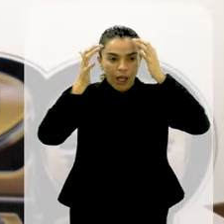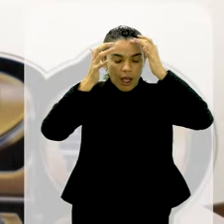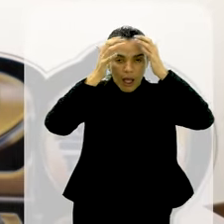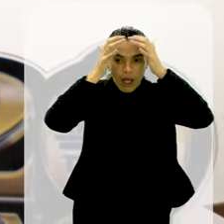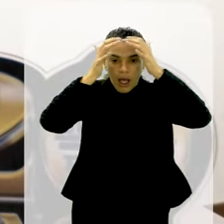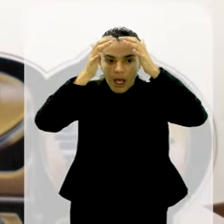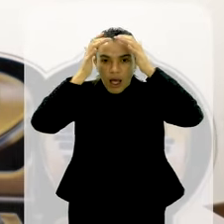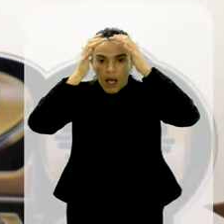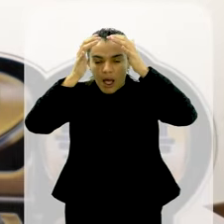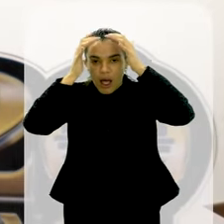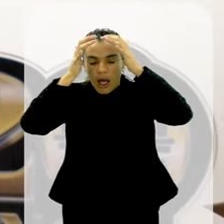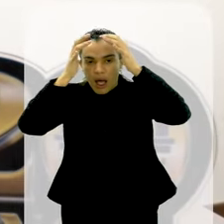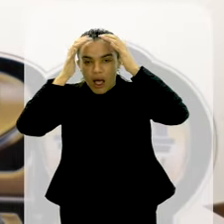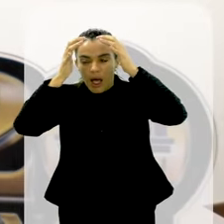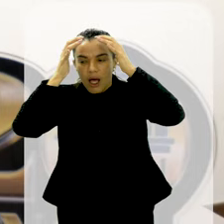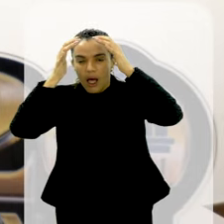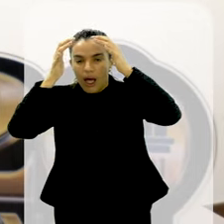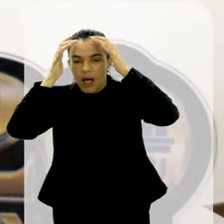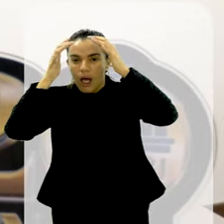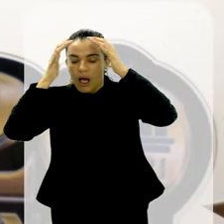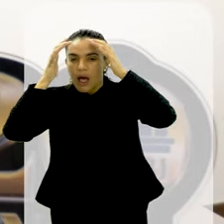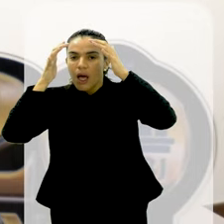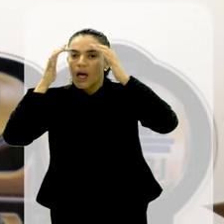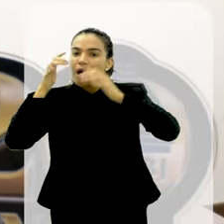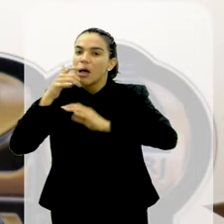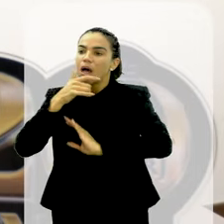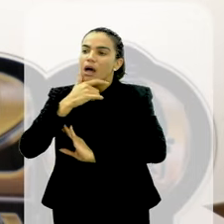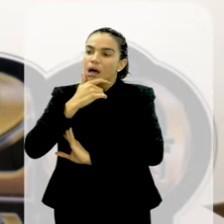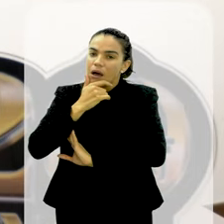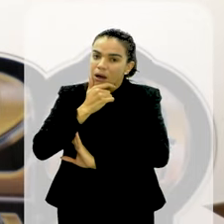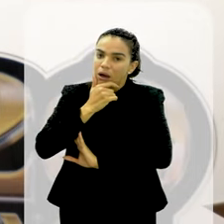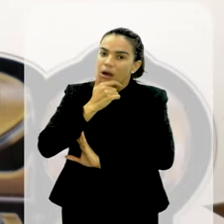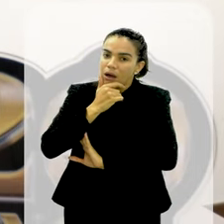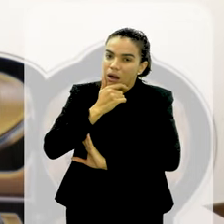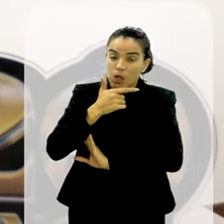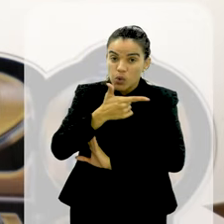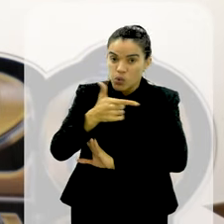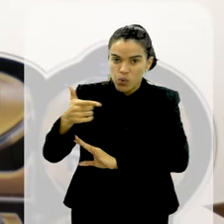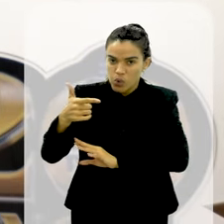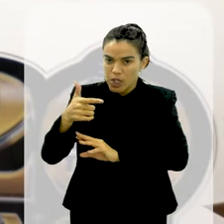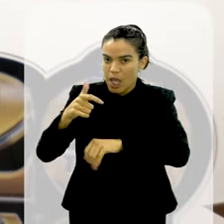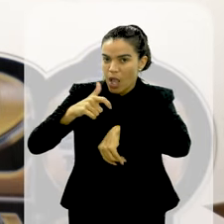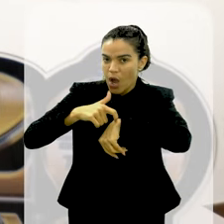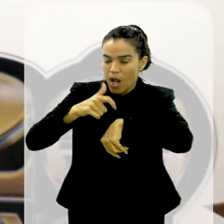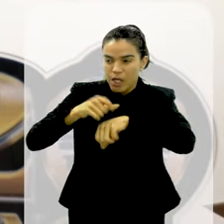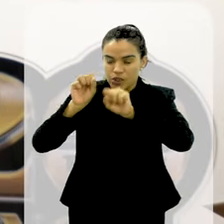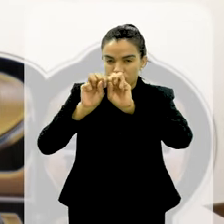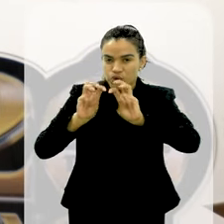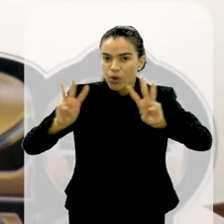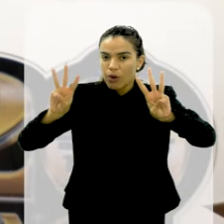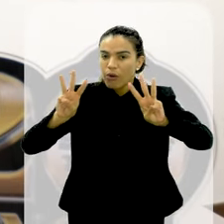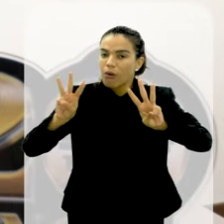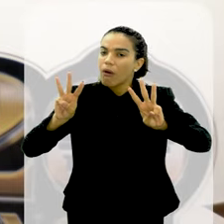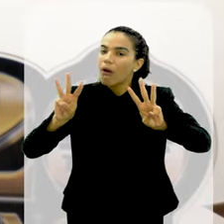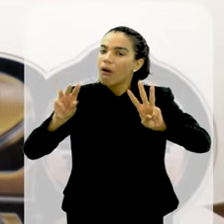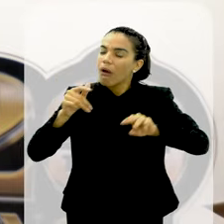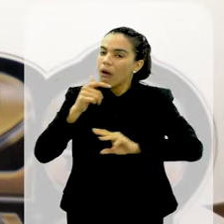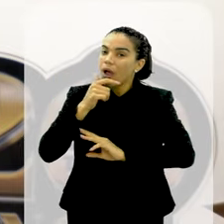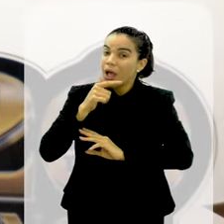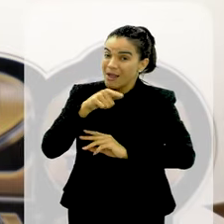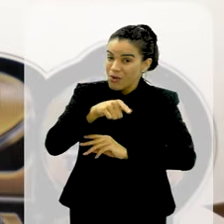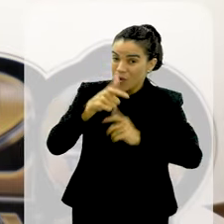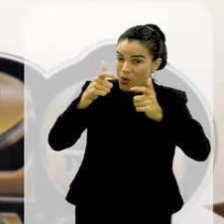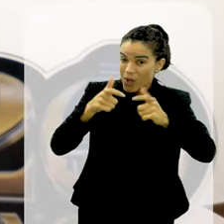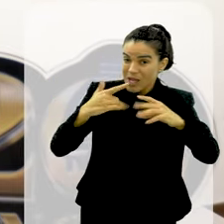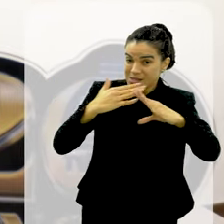movimenta aquilo nos intervalos, né? Nas fases onde você não tem o espetáculo acontecendo. Eu acho que falta muito, eu acho